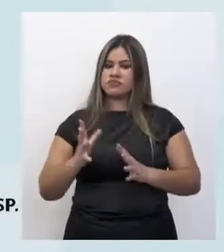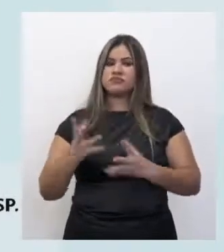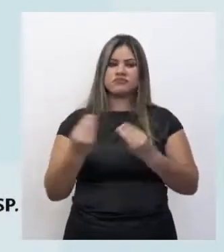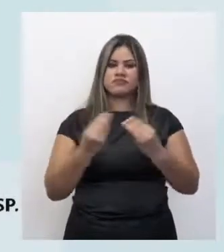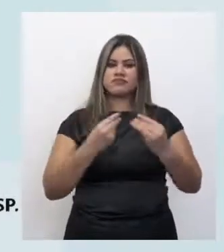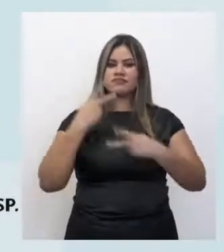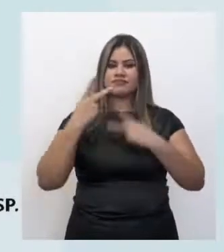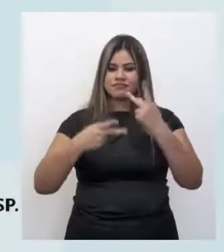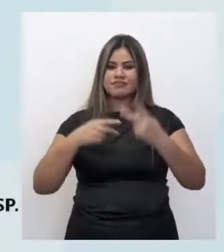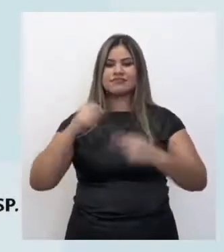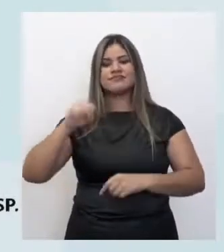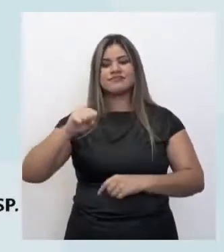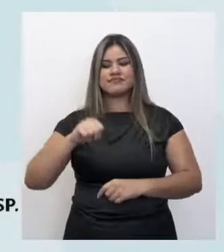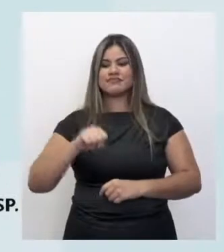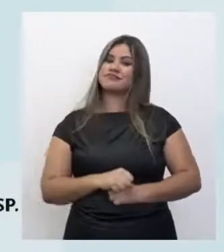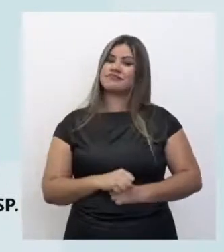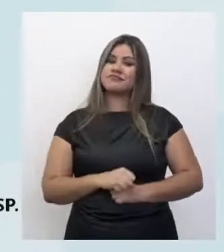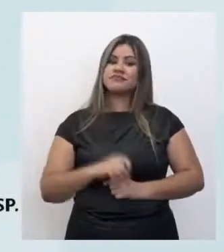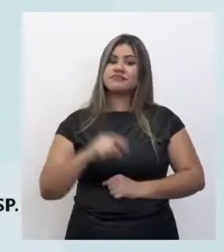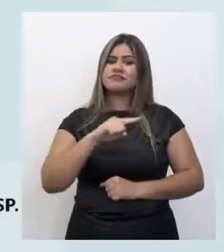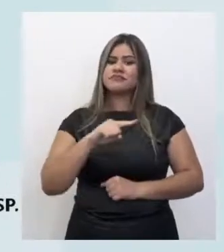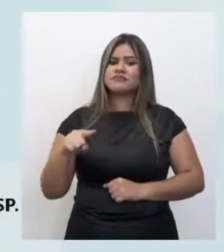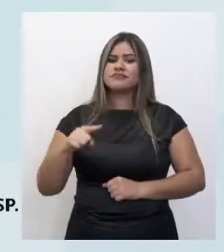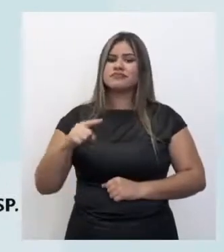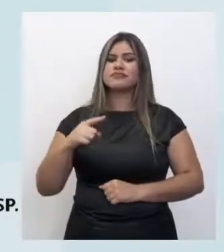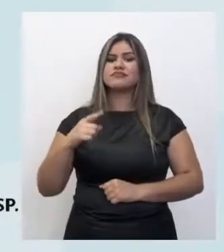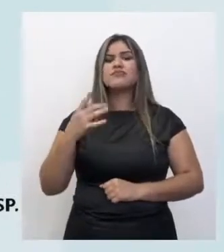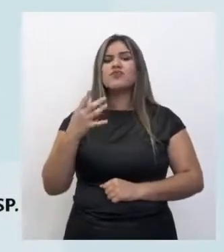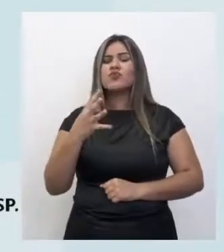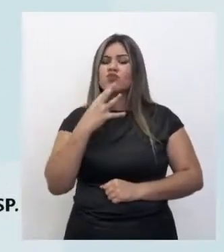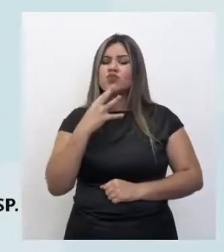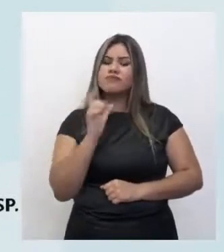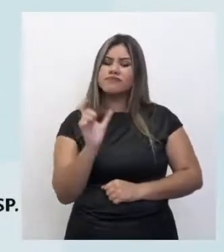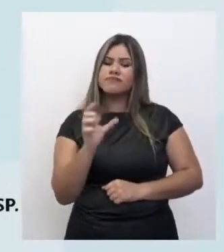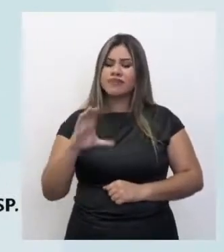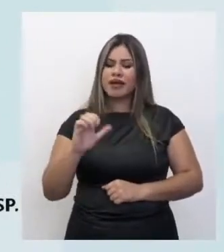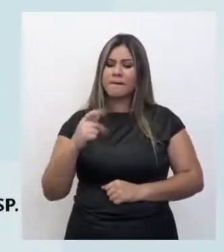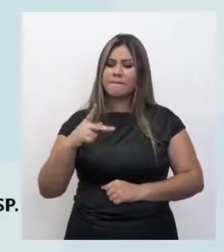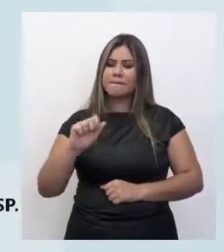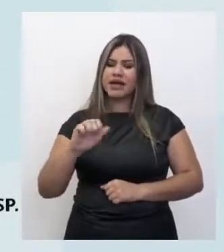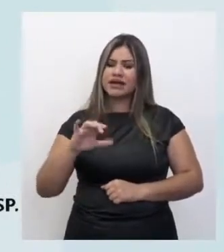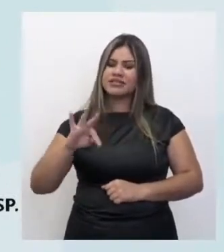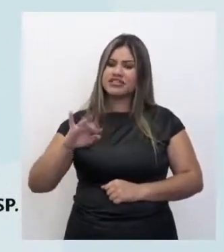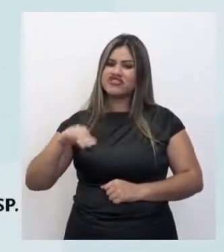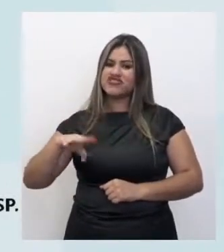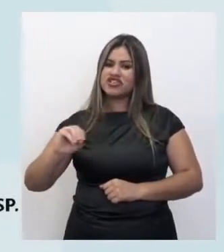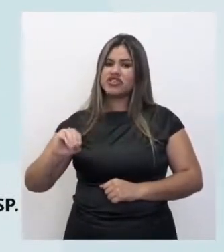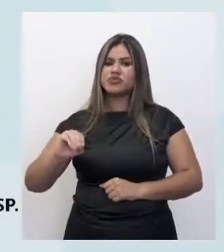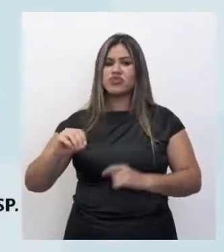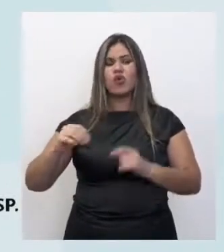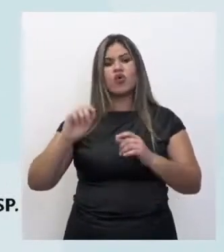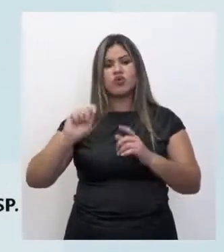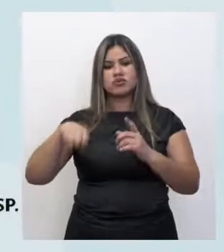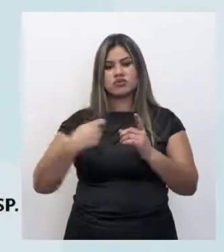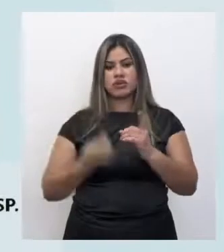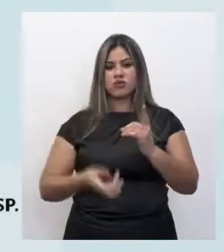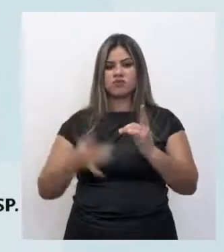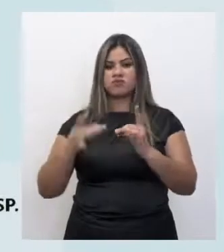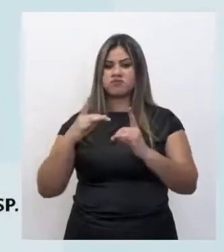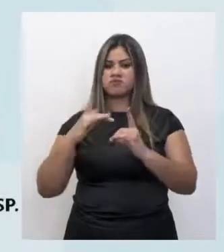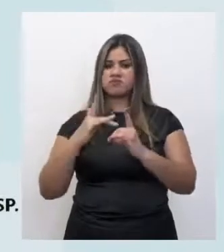que sim. E você sabe o que é capacitismo? O que esse seu colega tinha? Tem alguns falando assim, já tive um